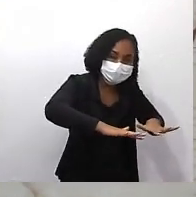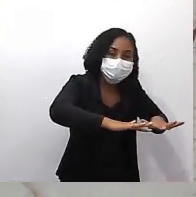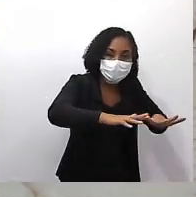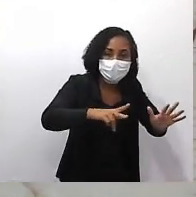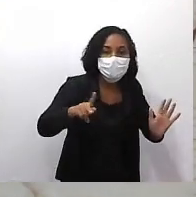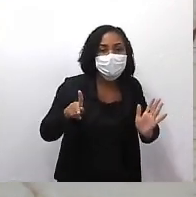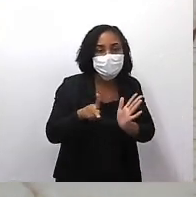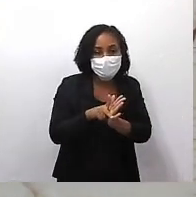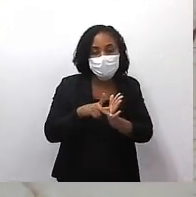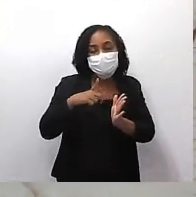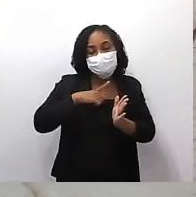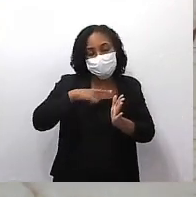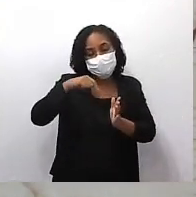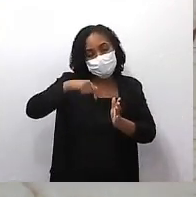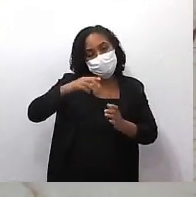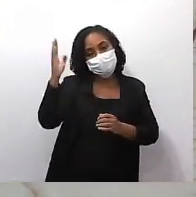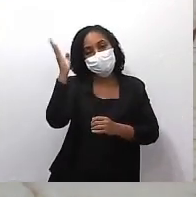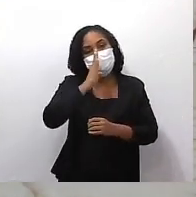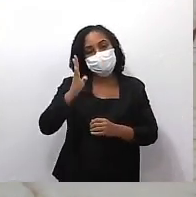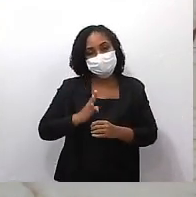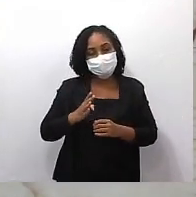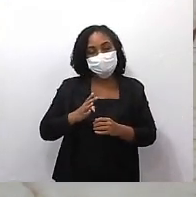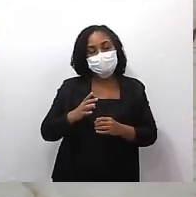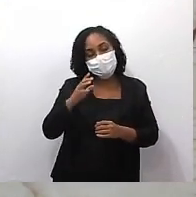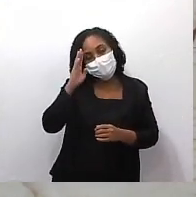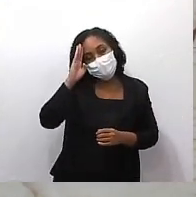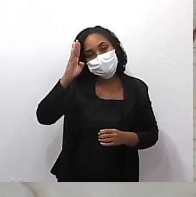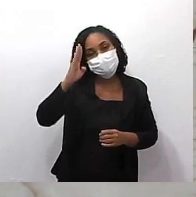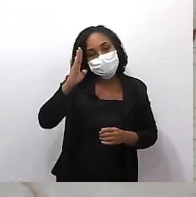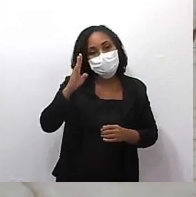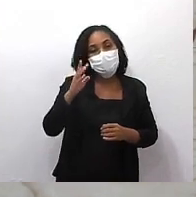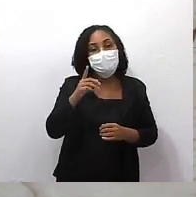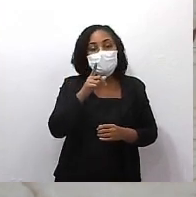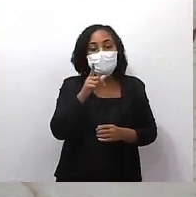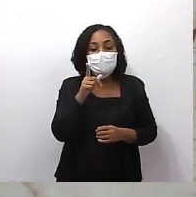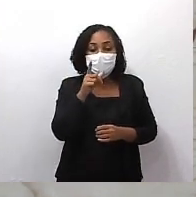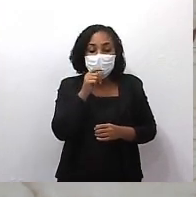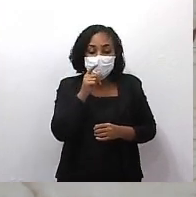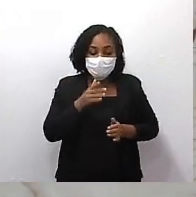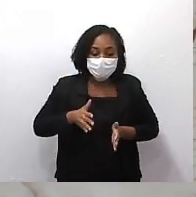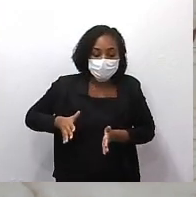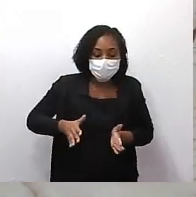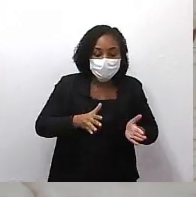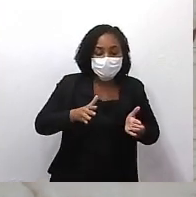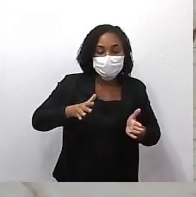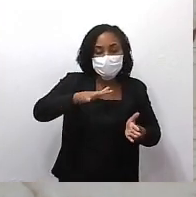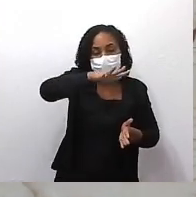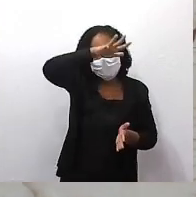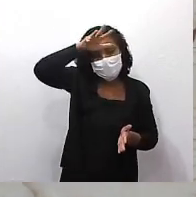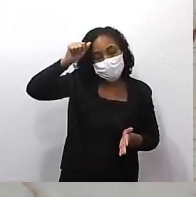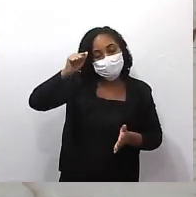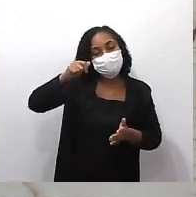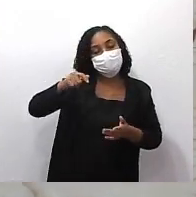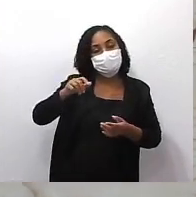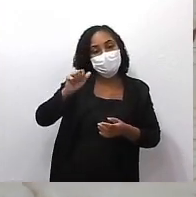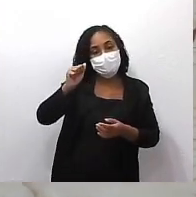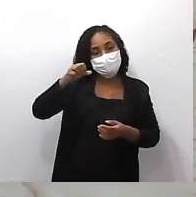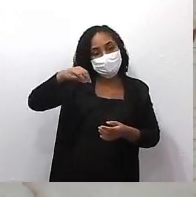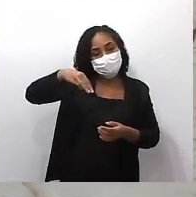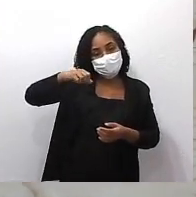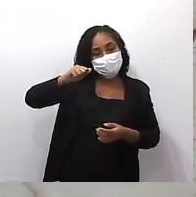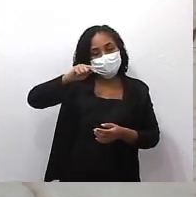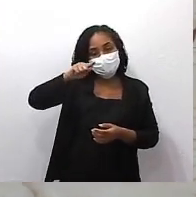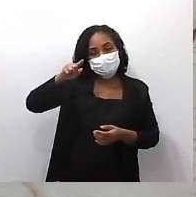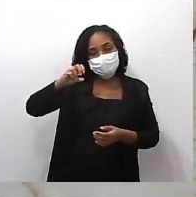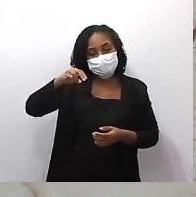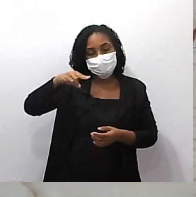dos principais rios do Brasil, que é o Rio Amazonas. Ele vem do Peru como Solimões, vai encontrar o Negro em